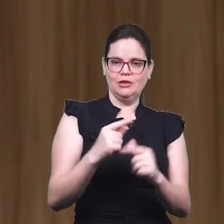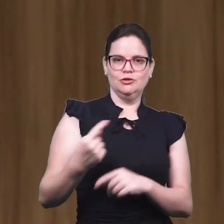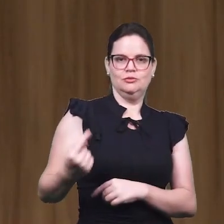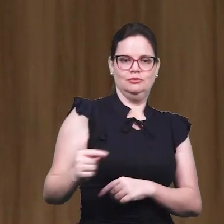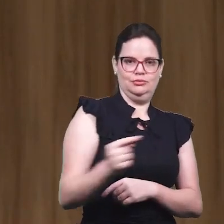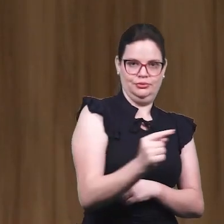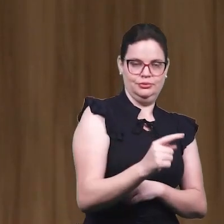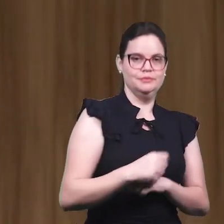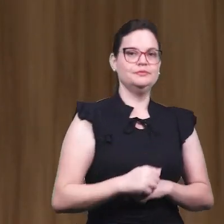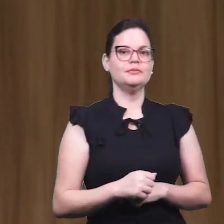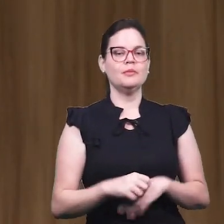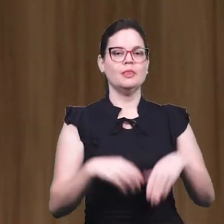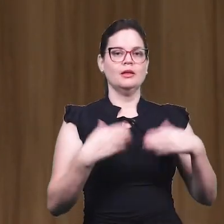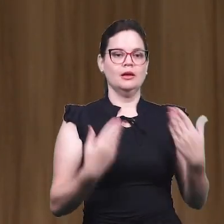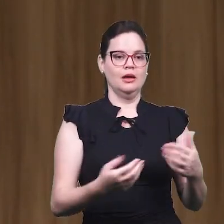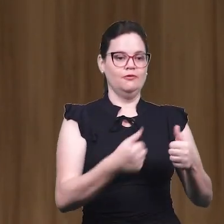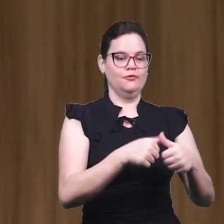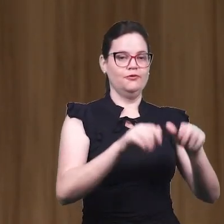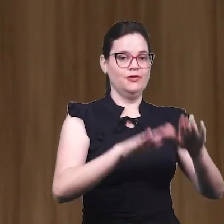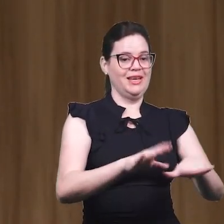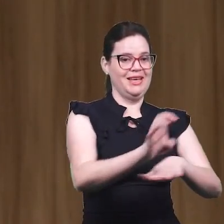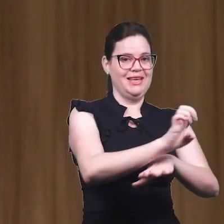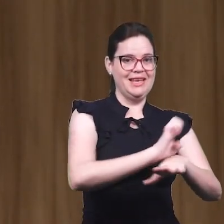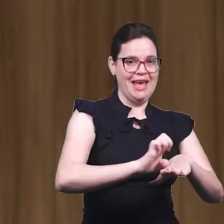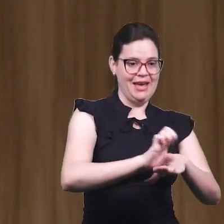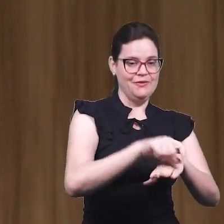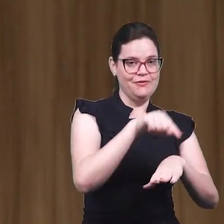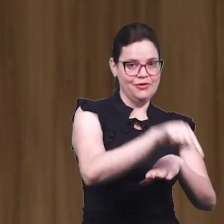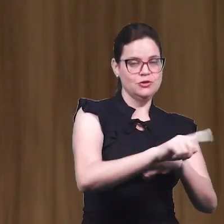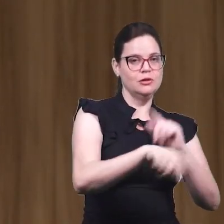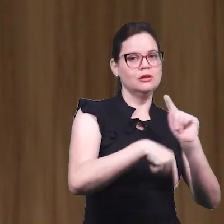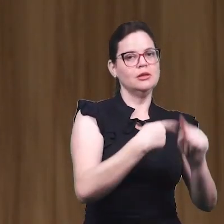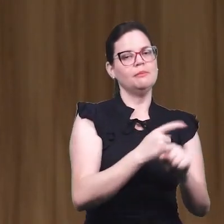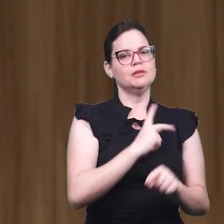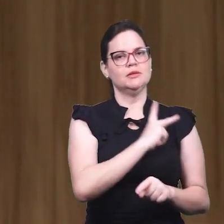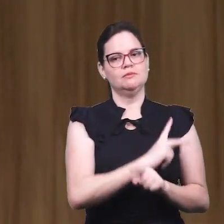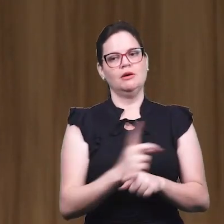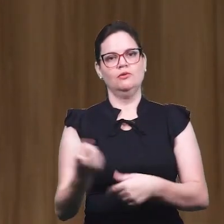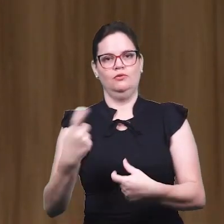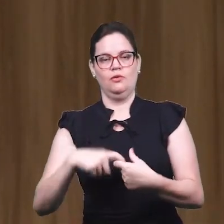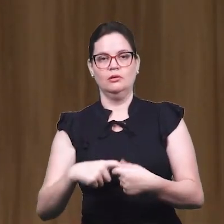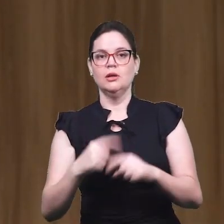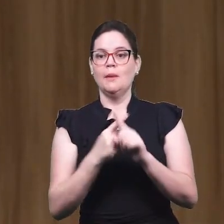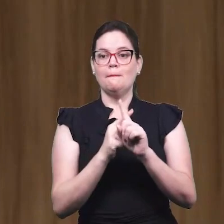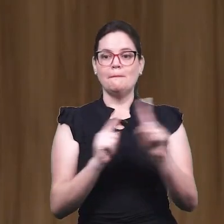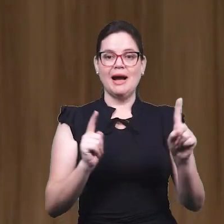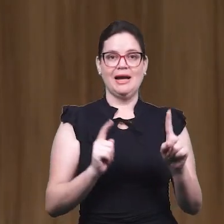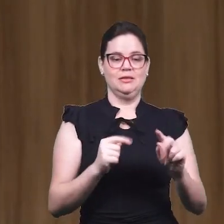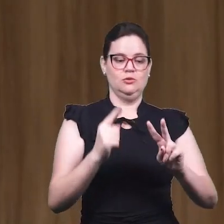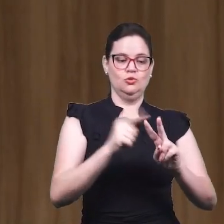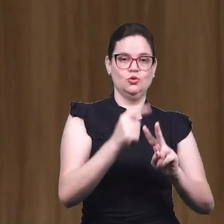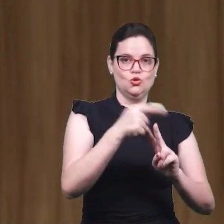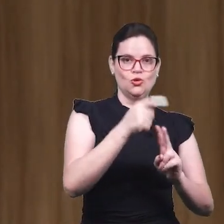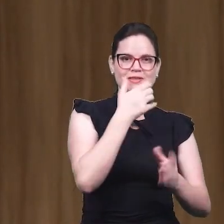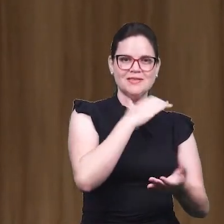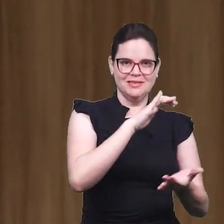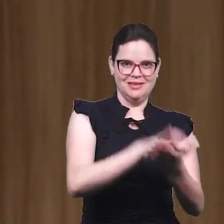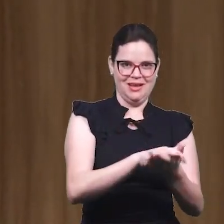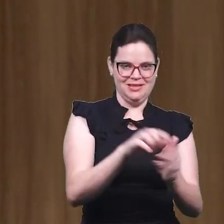viagem. Então, é importante nós dizermos que Priscila e Áquila já vinham